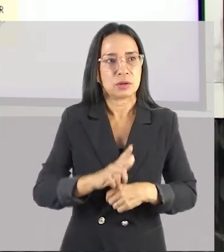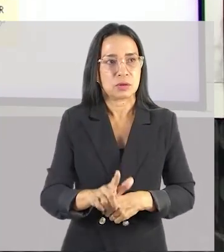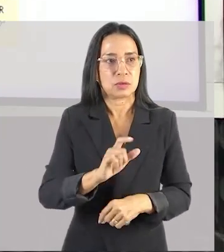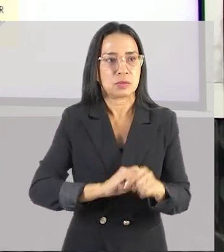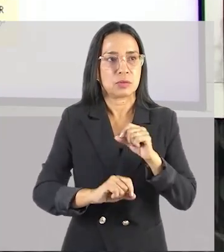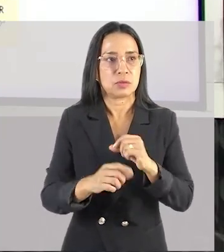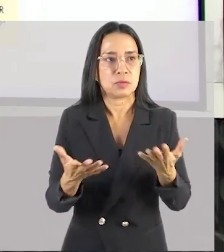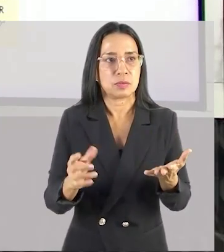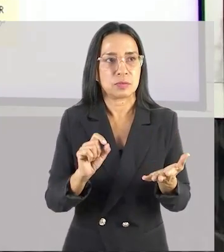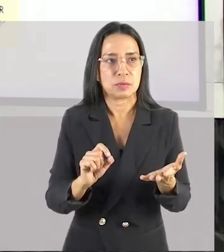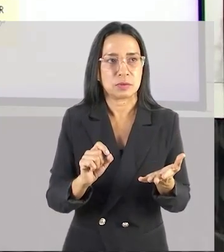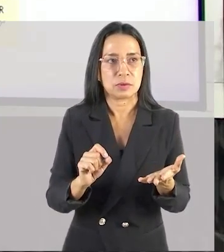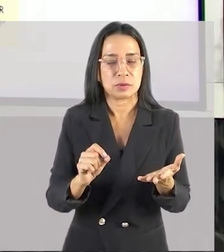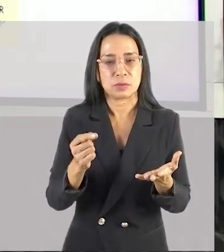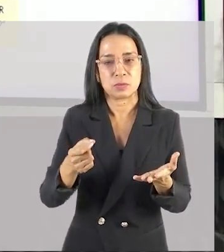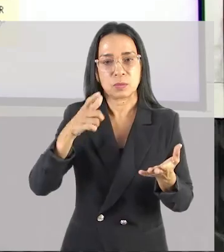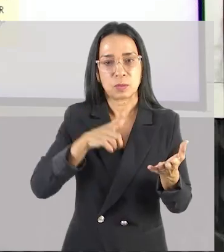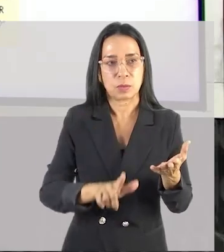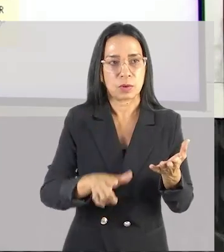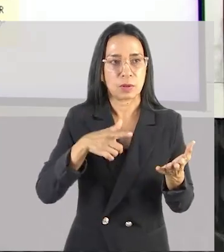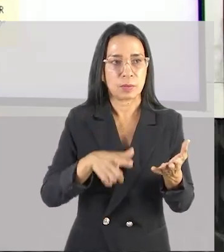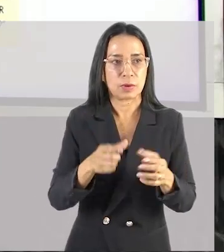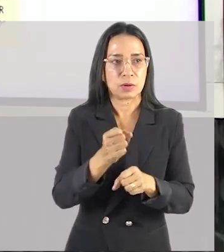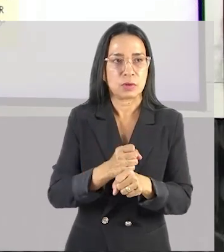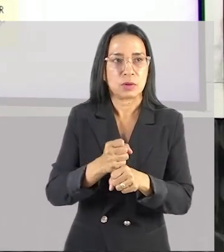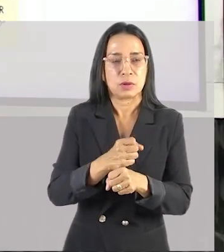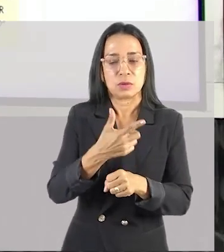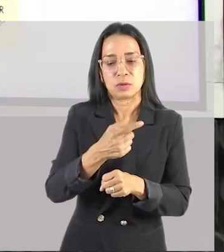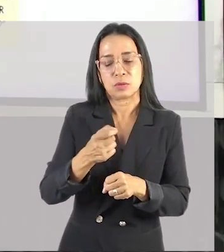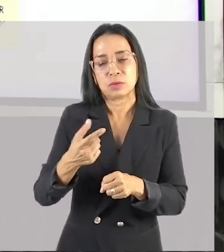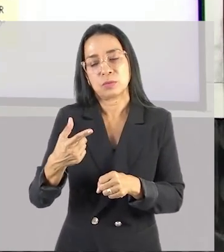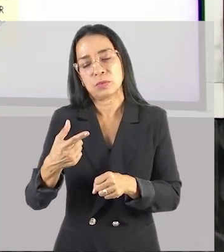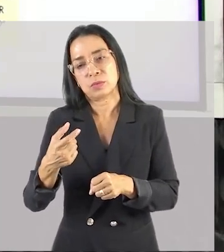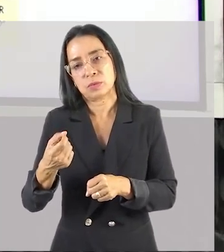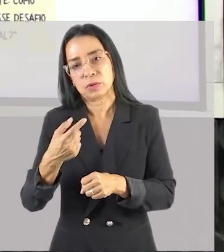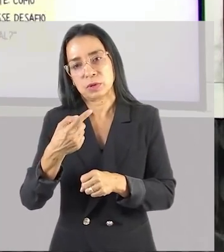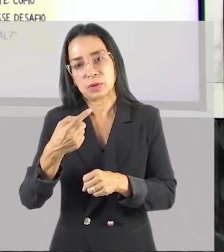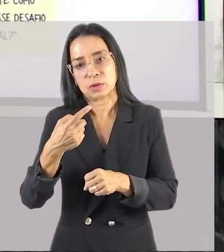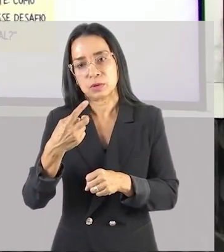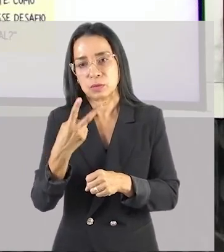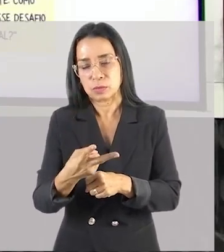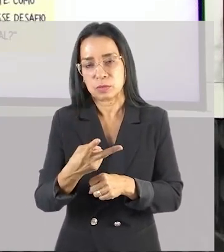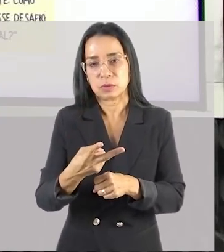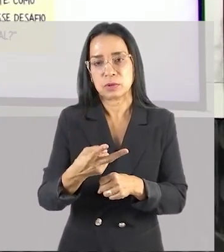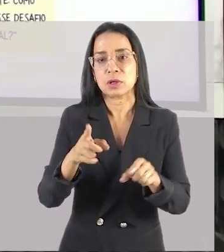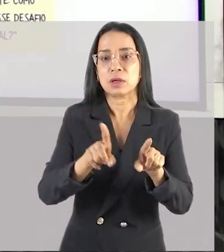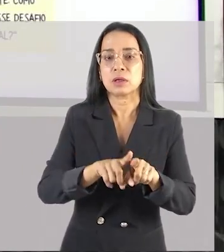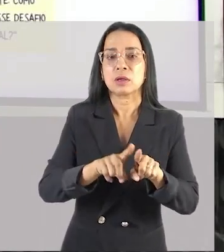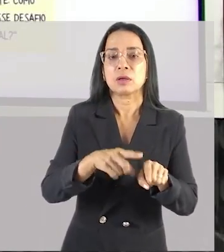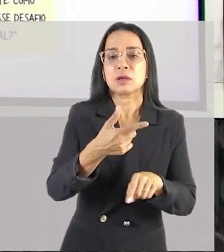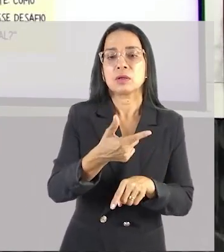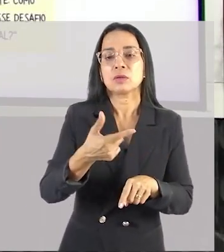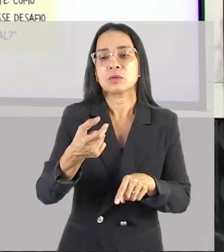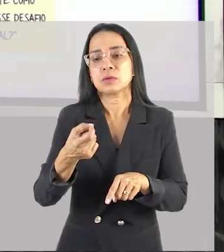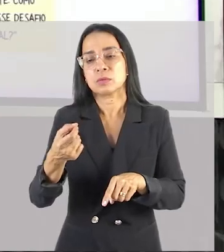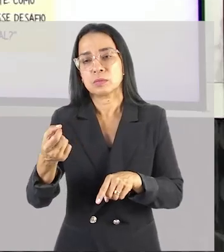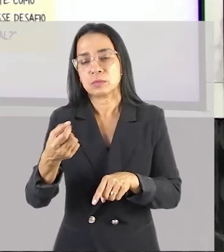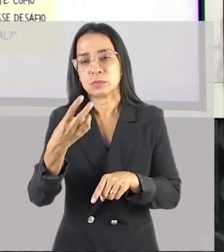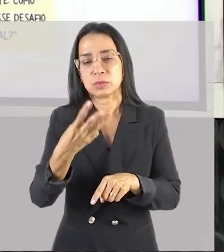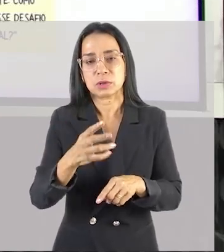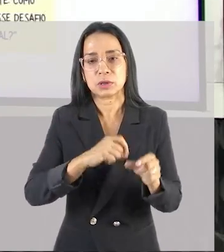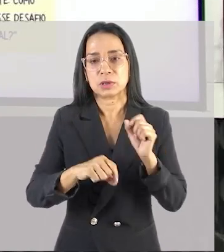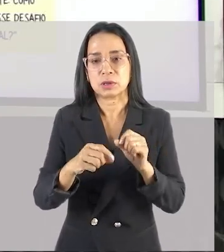vez aqui e ele se repete nos anos de 2002 e 2003. Então, nós tivemos uma mudança a partir dos